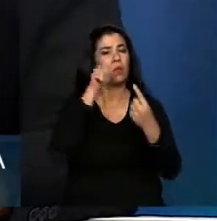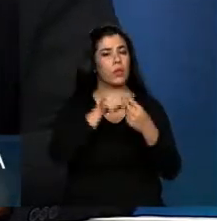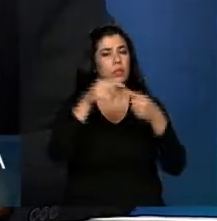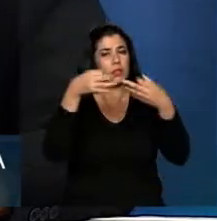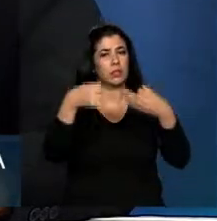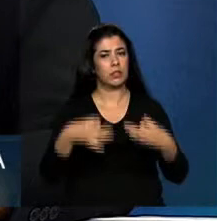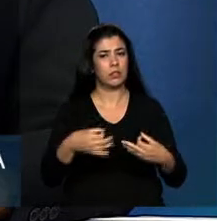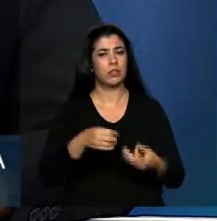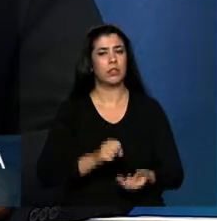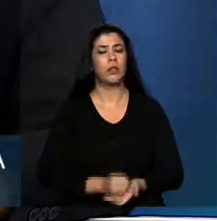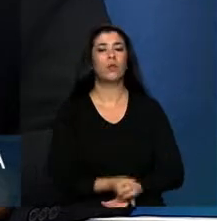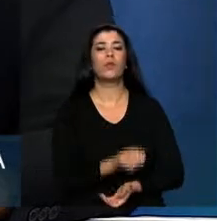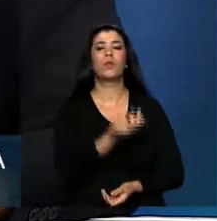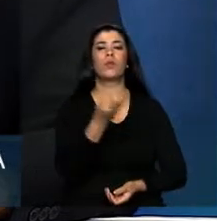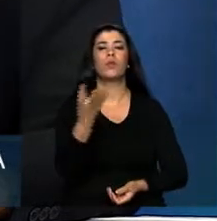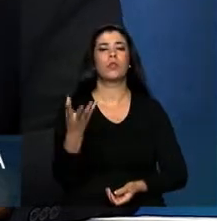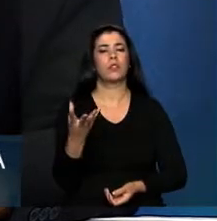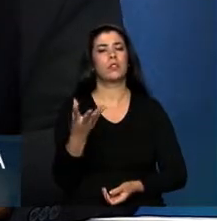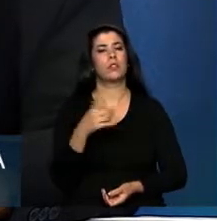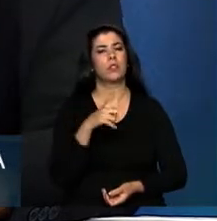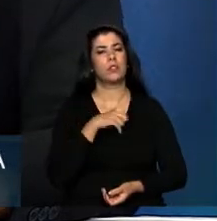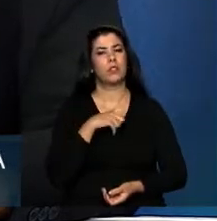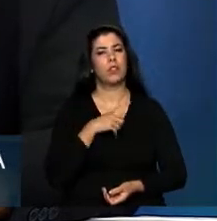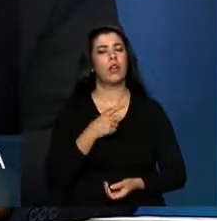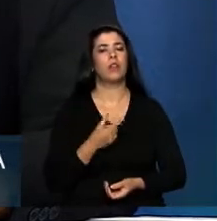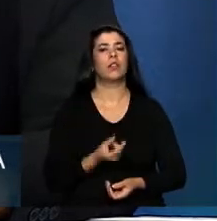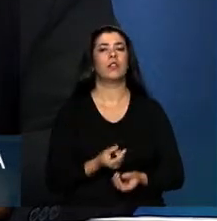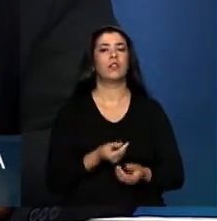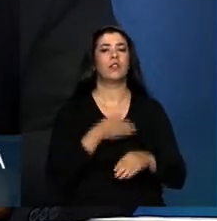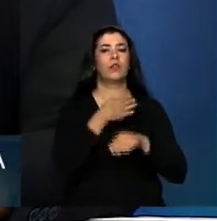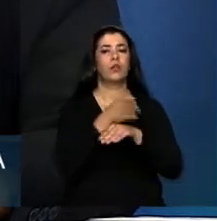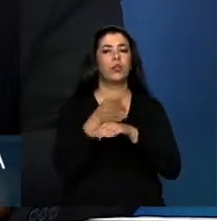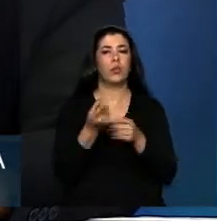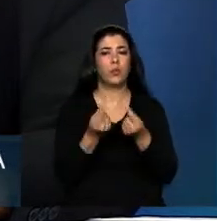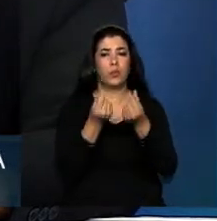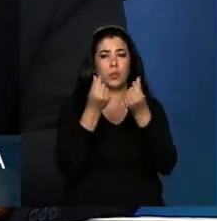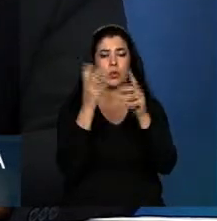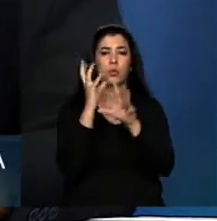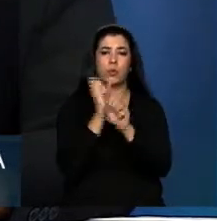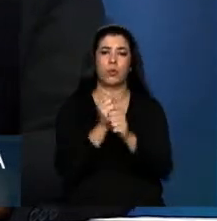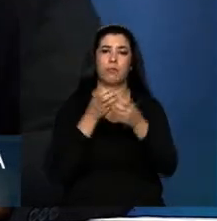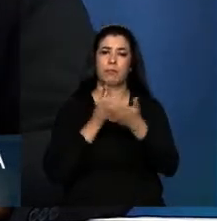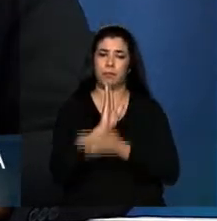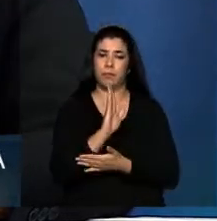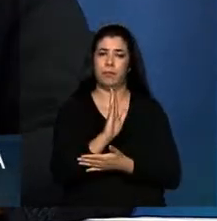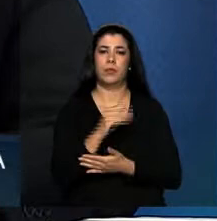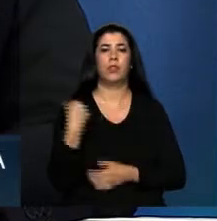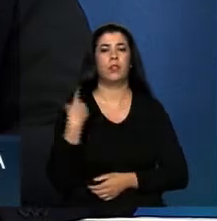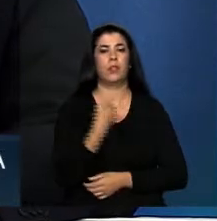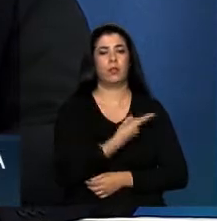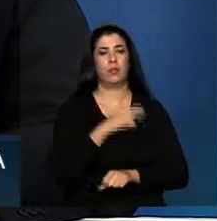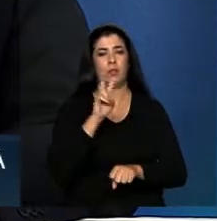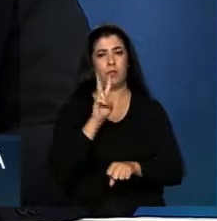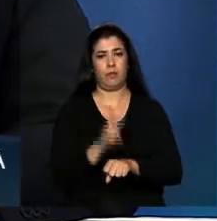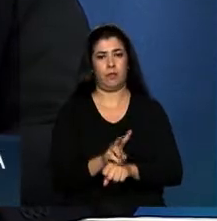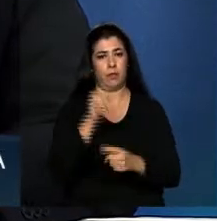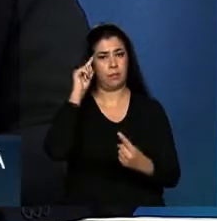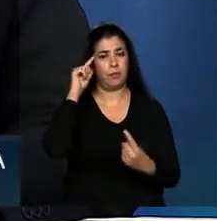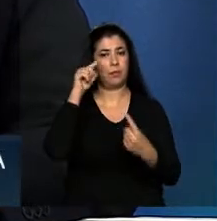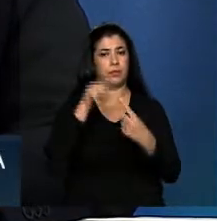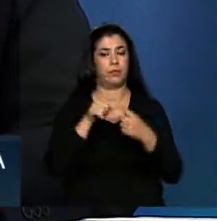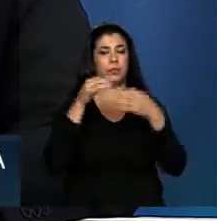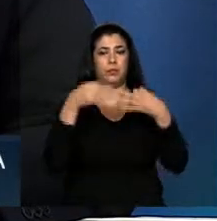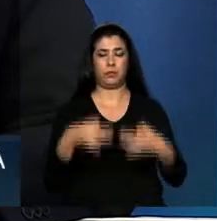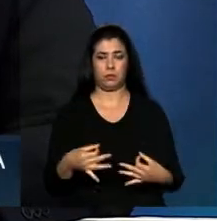com quantidade de recursos, com orçamentos. Né, então, nós defendemos isso. Então, nosso ponto, um dos